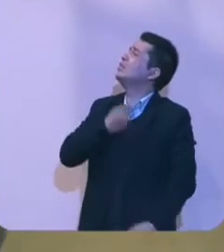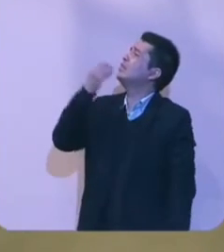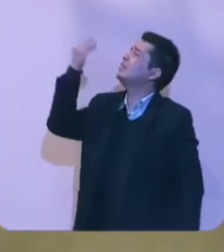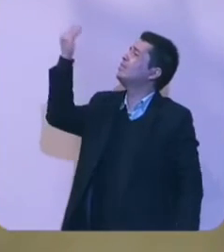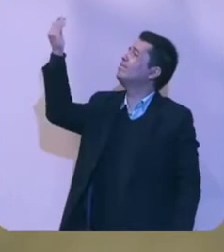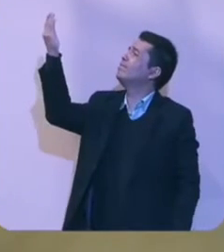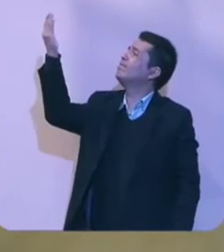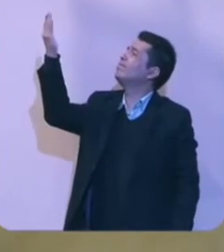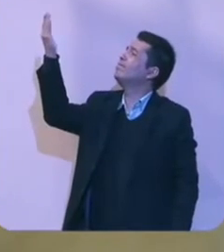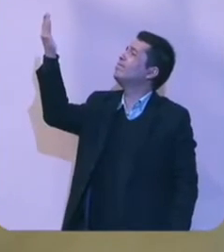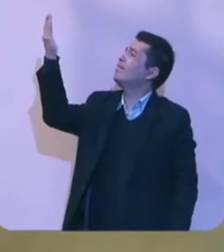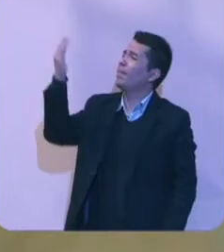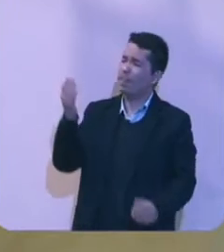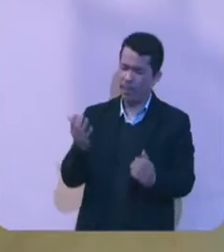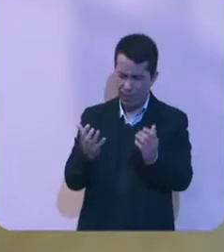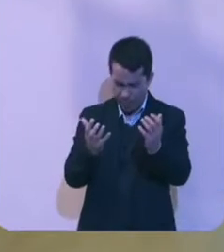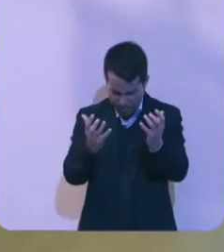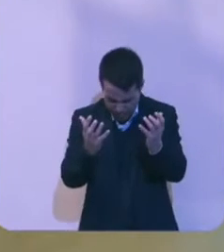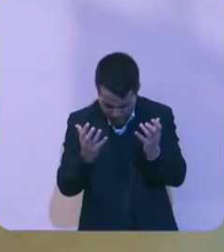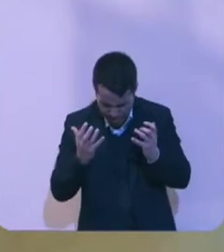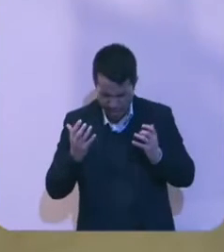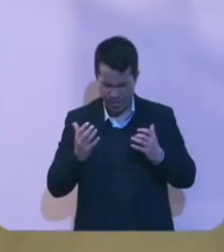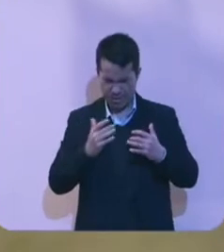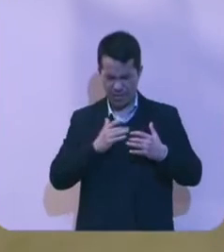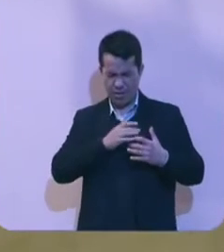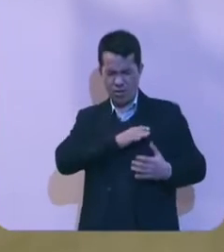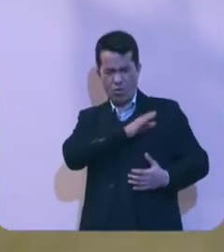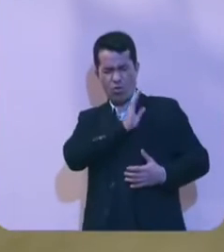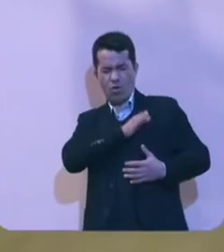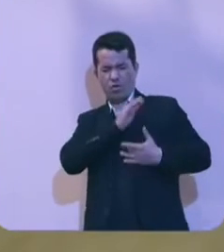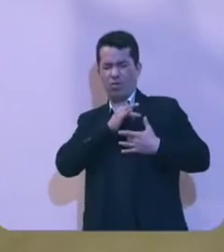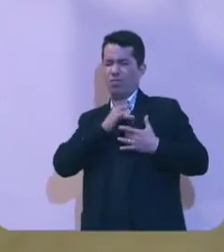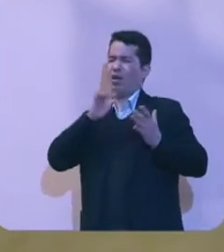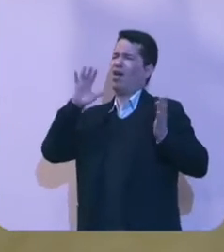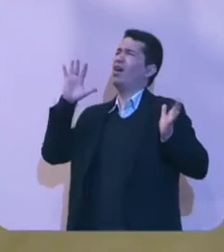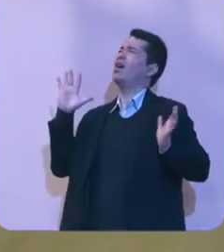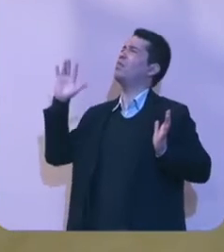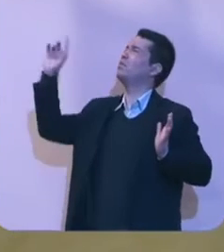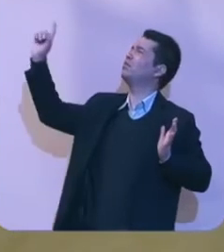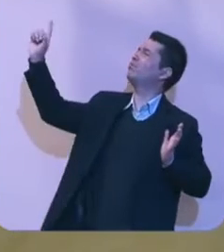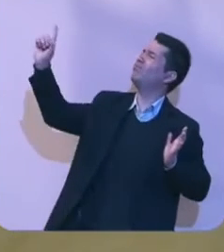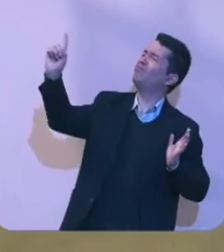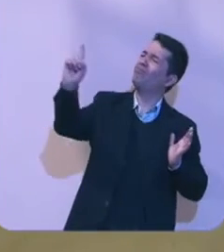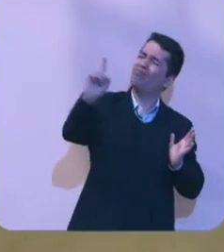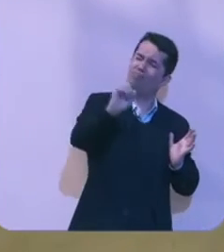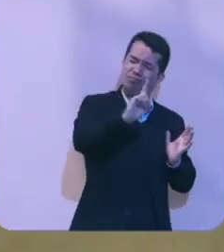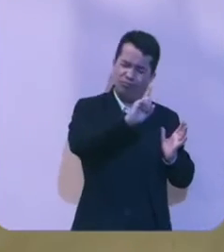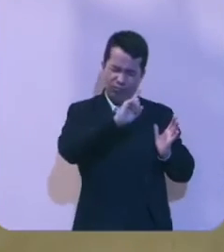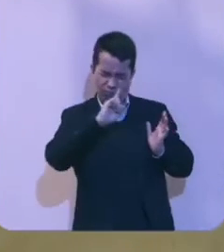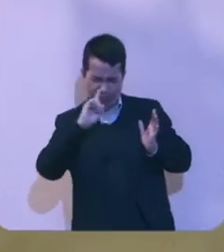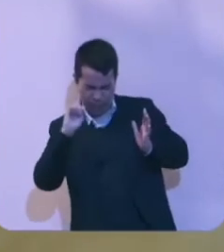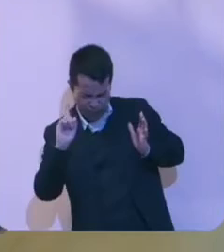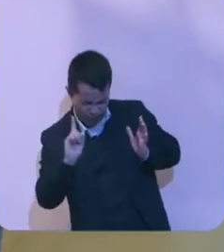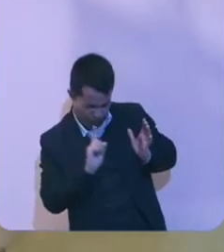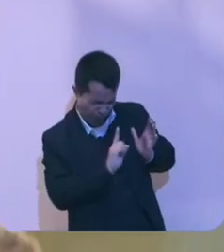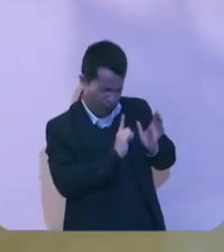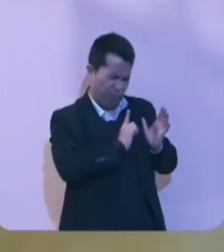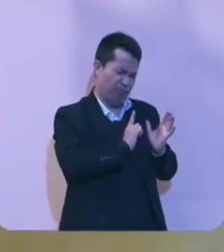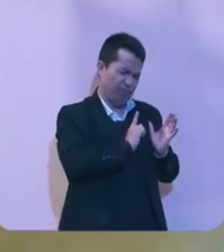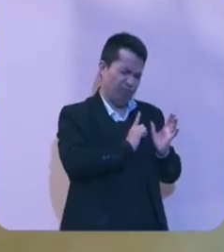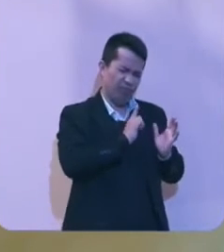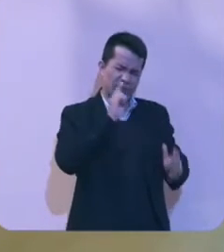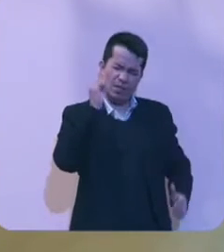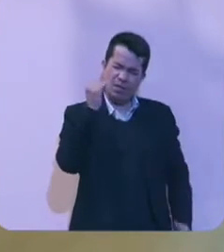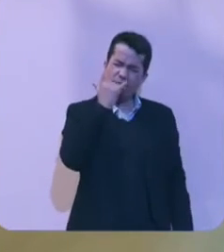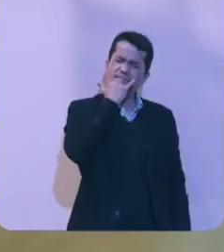primeira oferta. Eu entendo, Senhor, que o sangue de Jesus, o teu Filho, já foi vertido para perdão